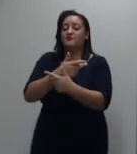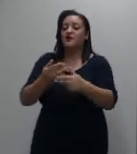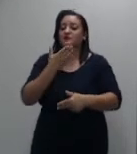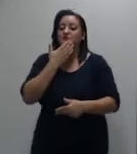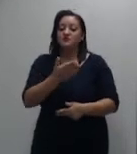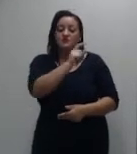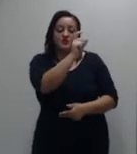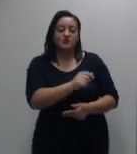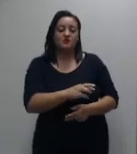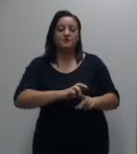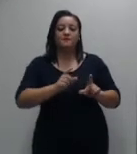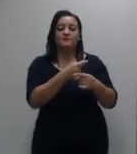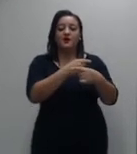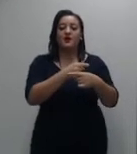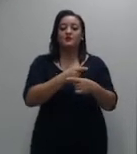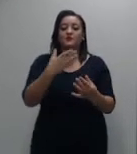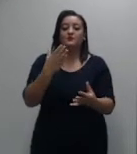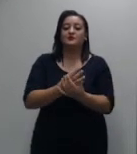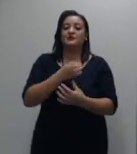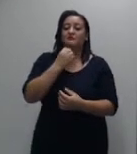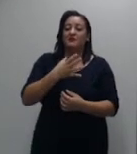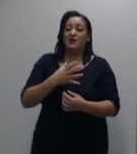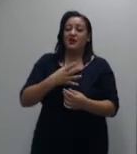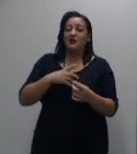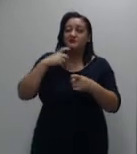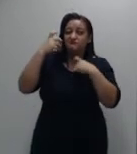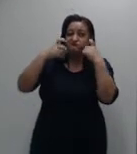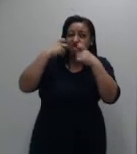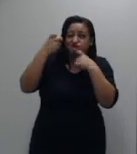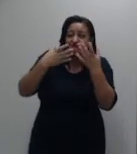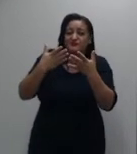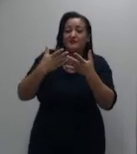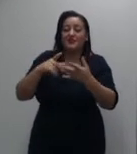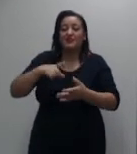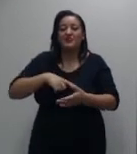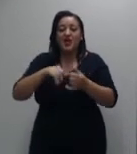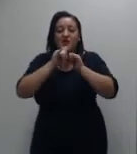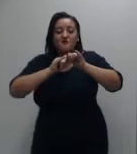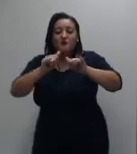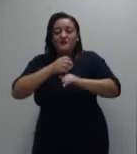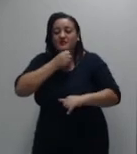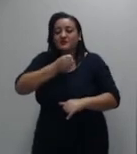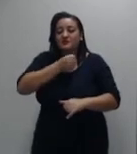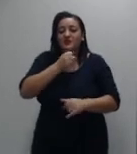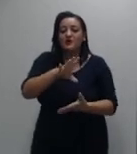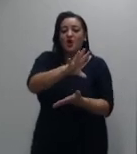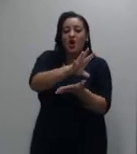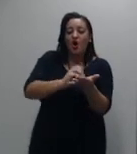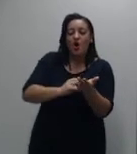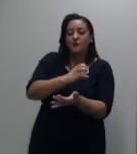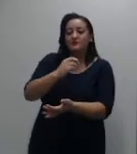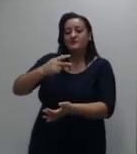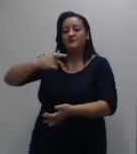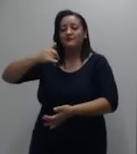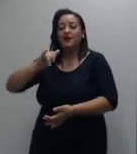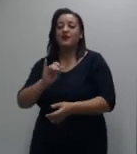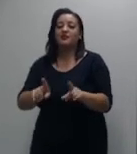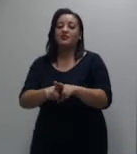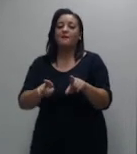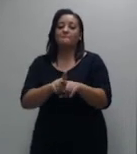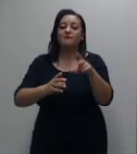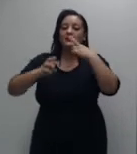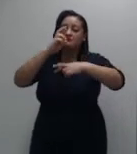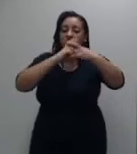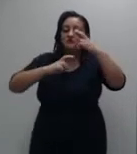o processo ficou bem concurso sim notícias de jornal cópia de CPI perícia